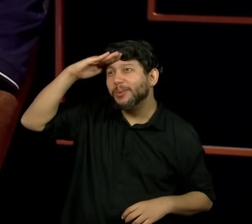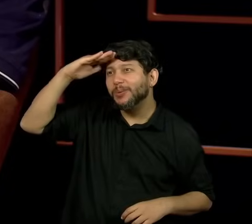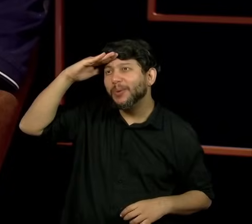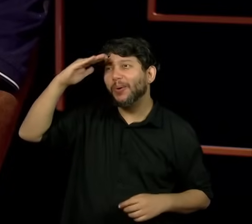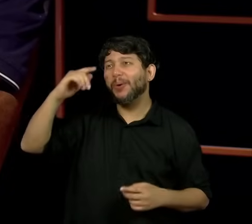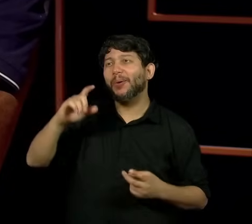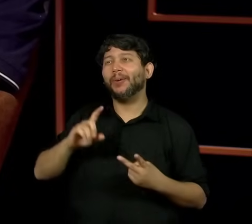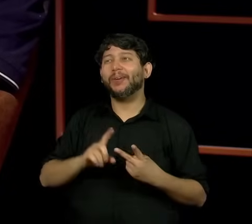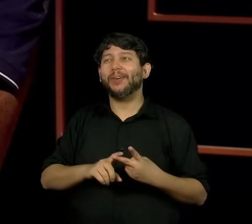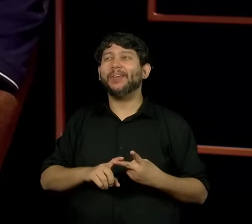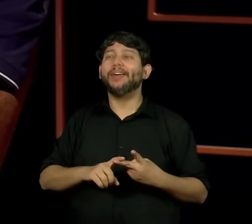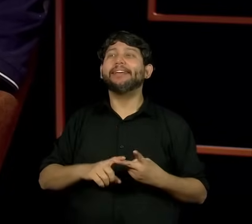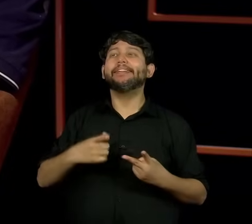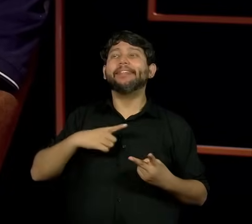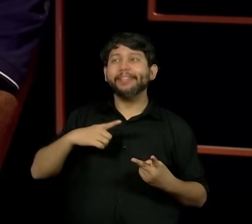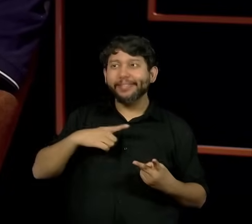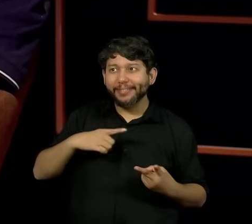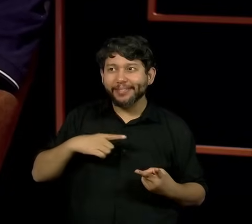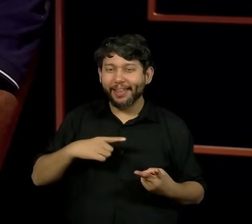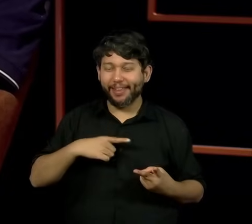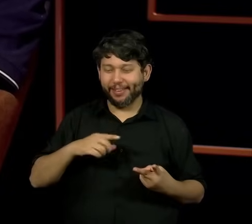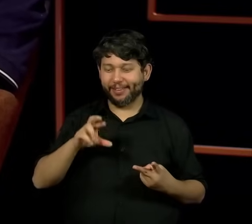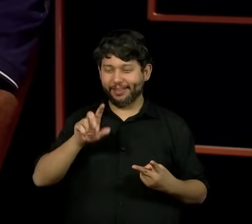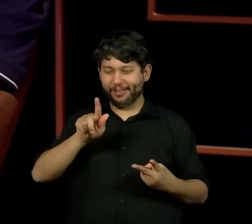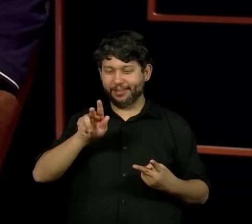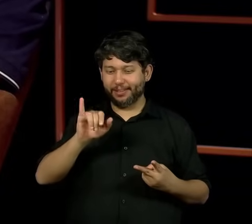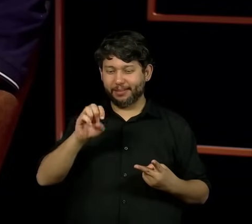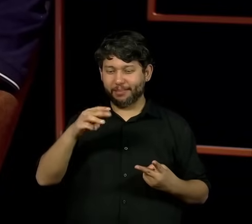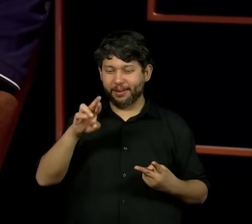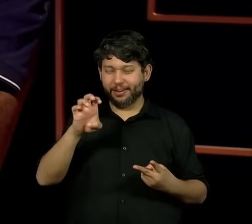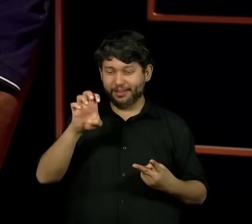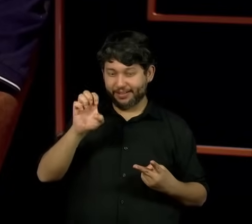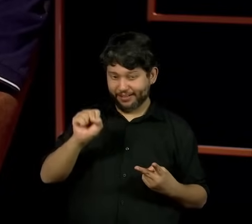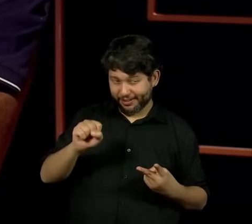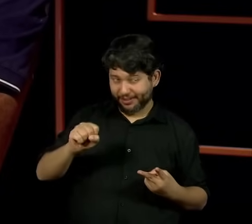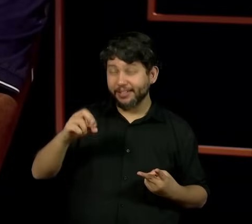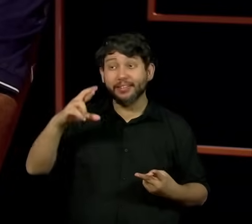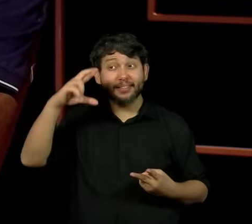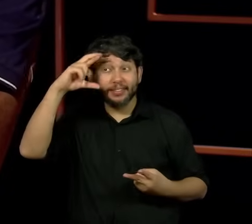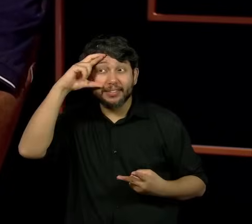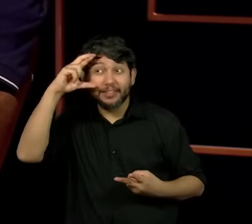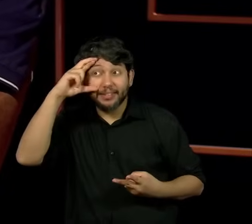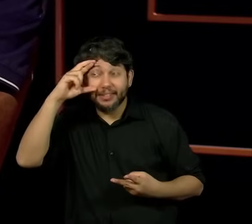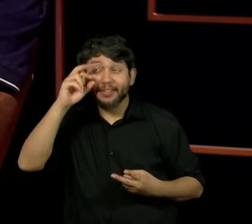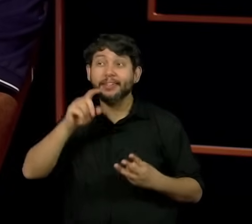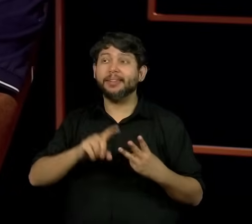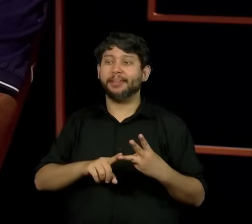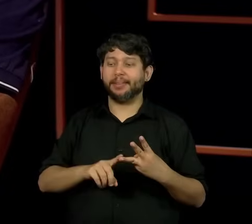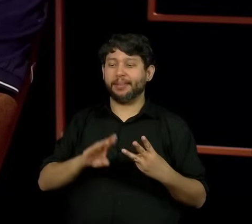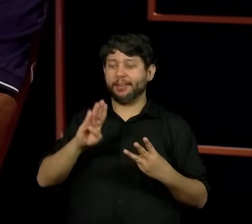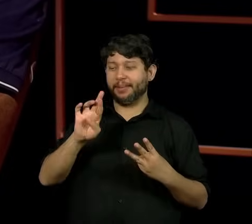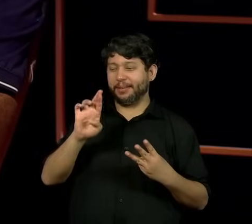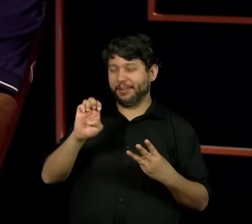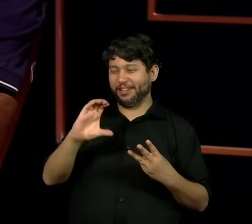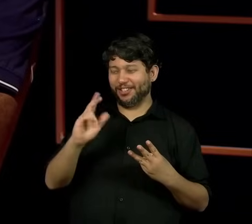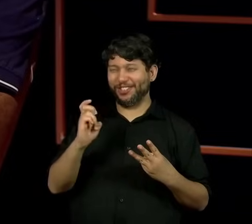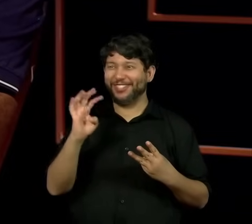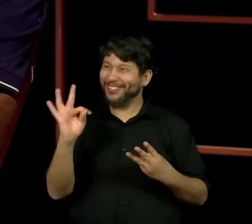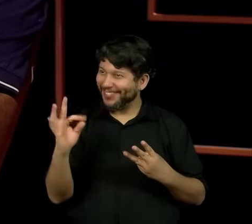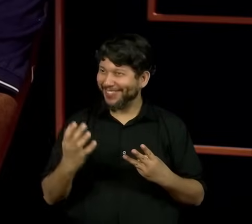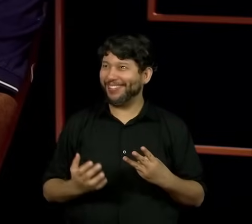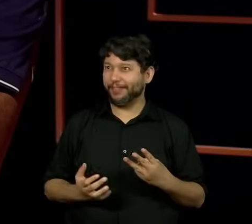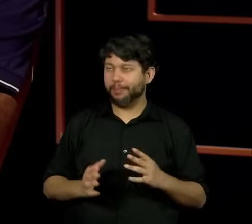Sara Palha de Guimarães Rosa e Bertolt Brecht. Certo dia, eu recebi